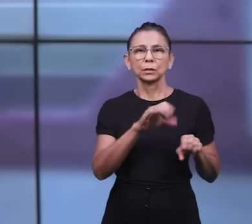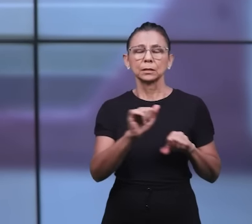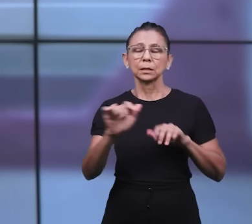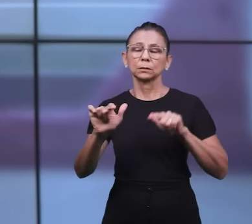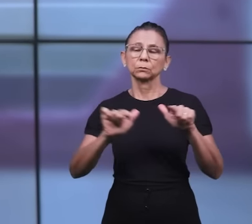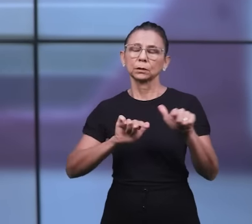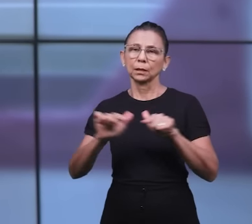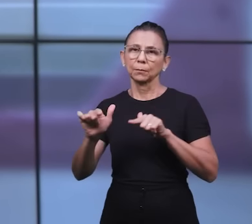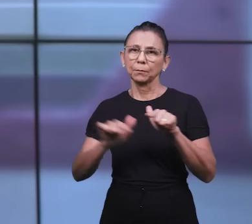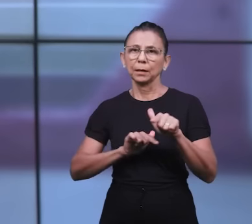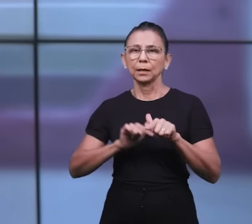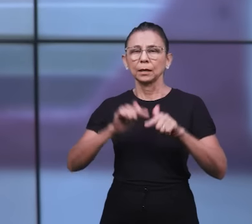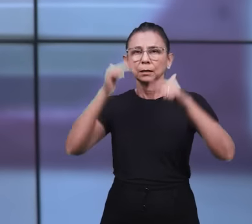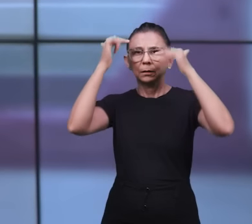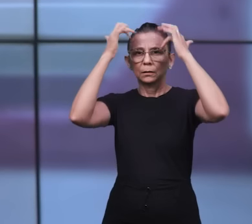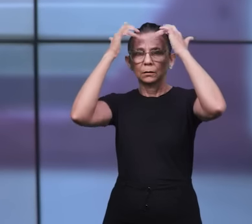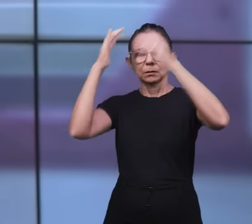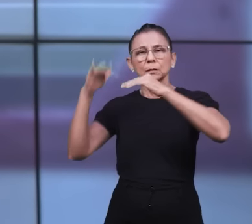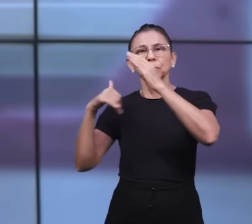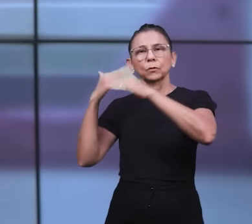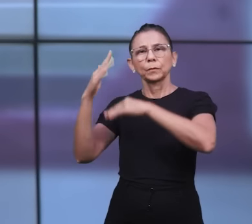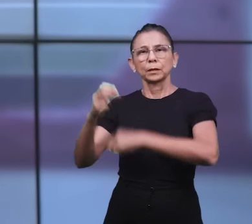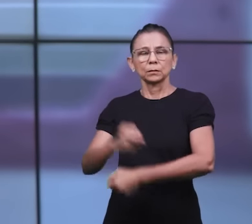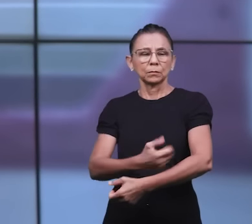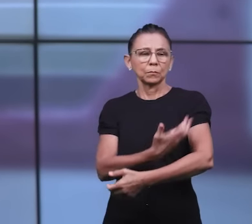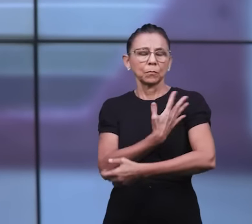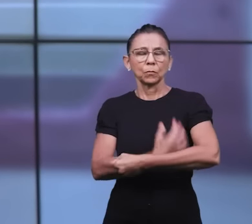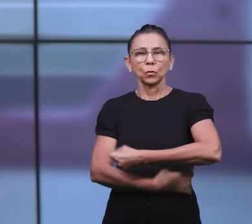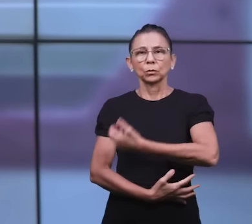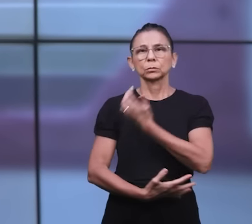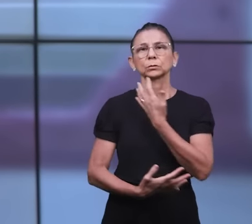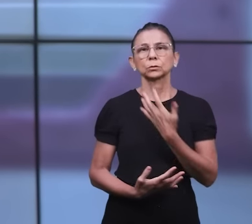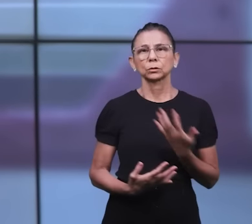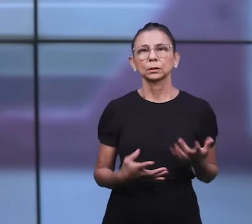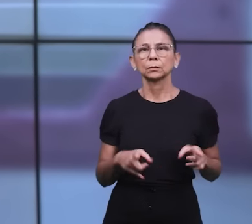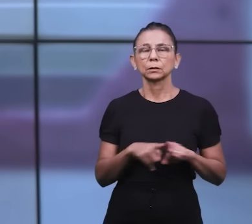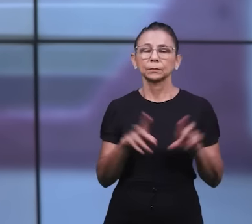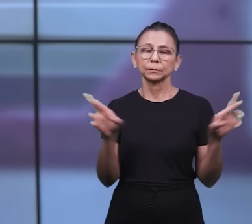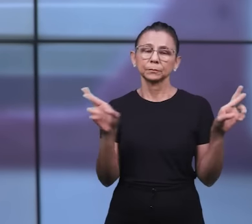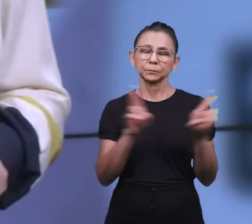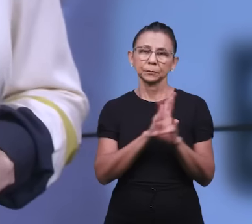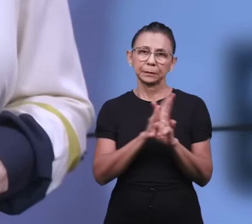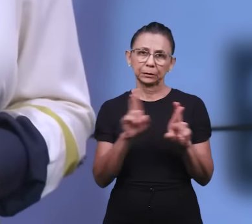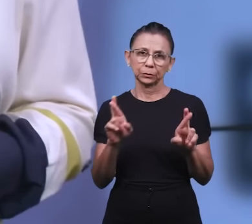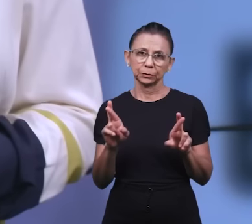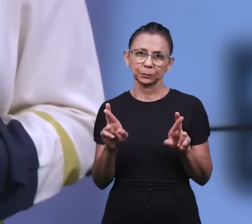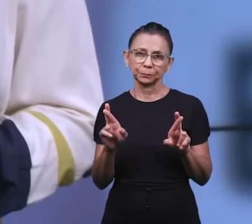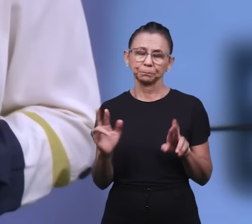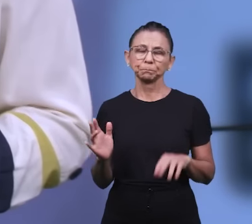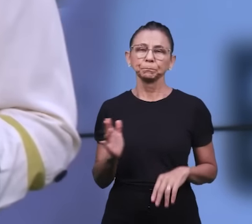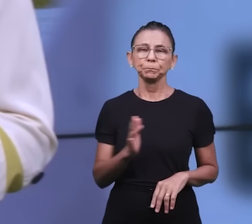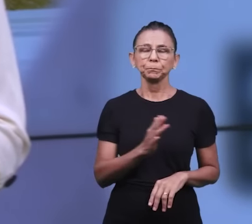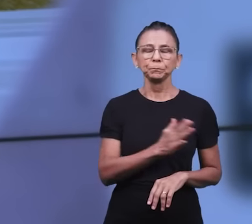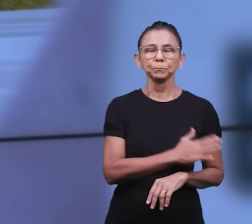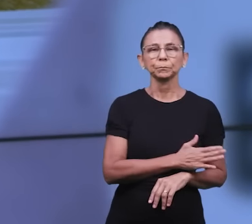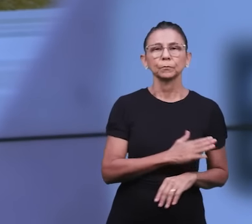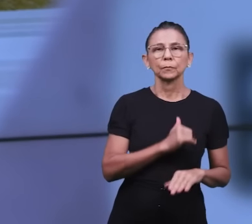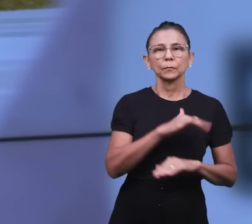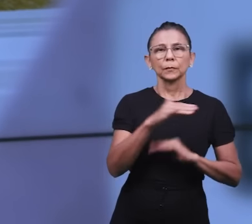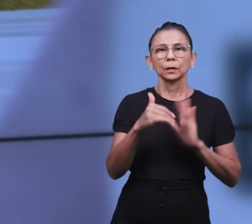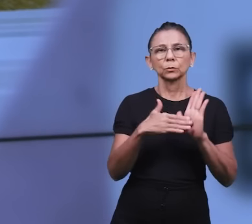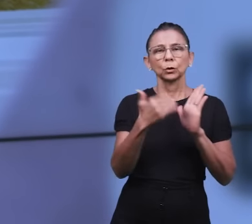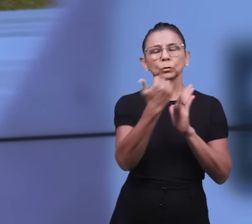no desenvolvimento cognitivo e emocional e ainda nos relacionamentos durante todos os episódios